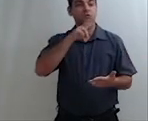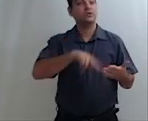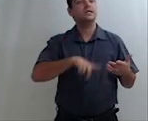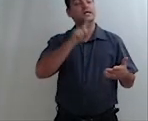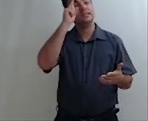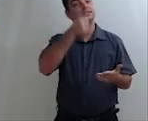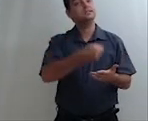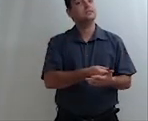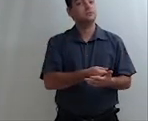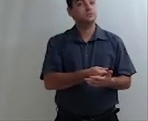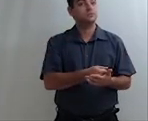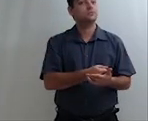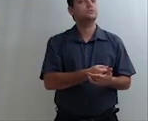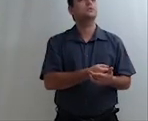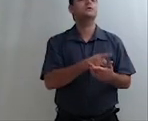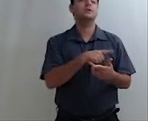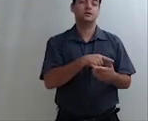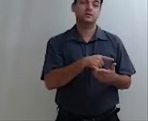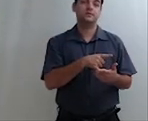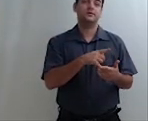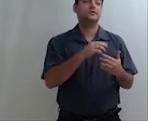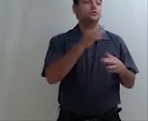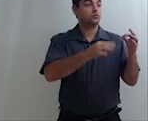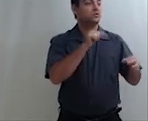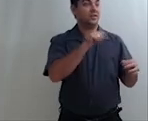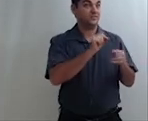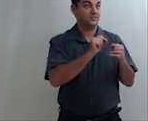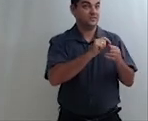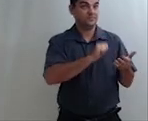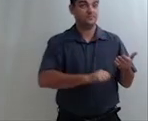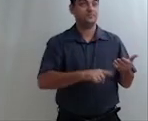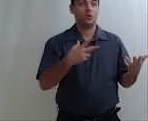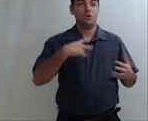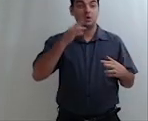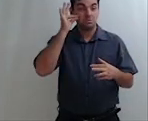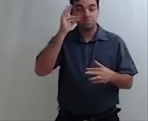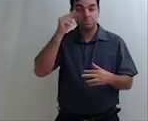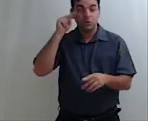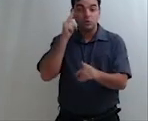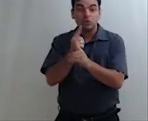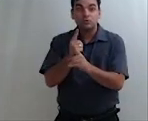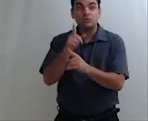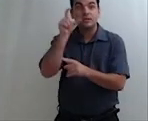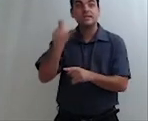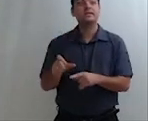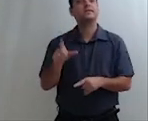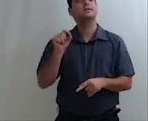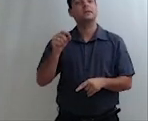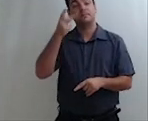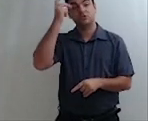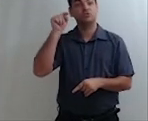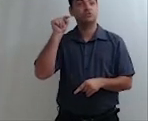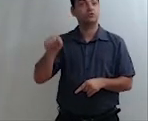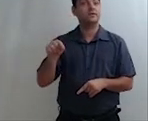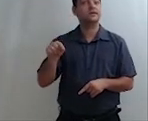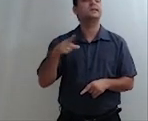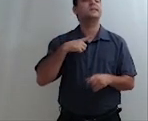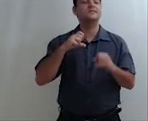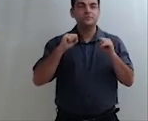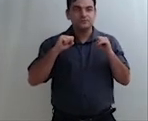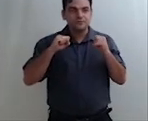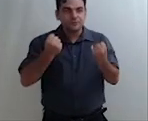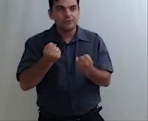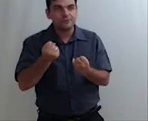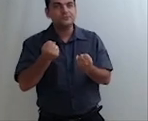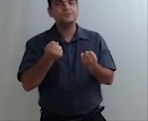sede de audiência de Custódia as circunstâncias do flagrante indicam que o custodiado se dedicava à